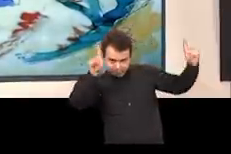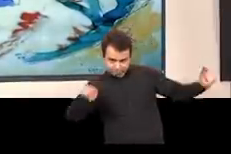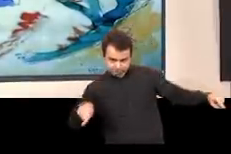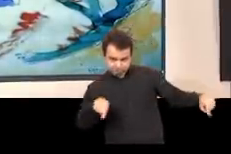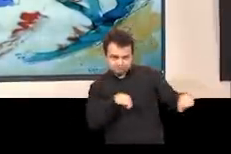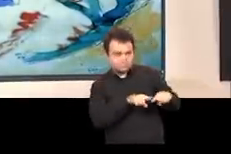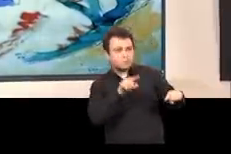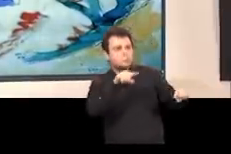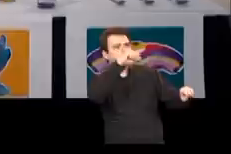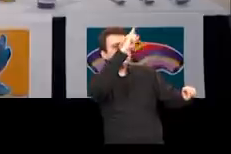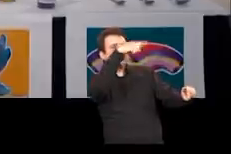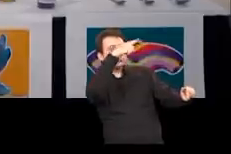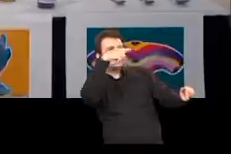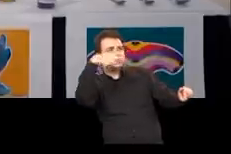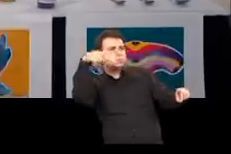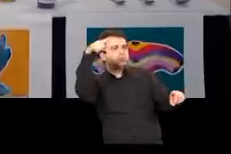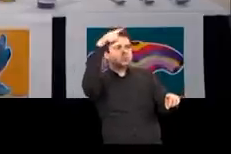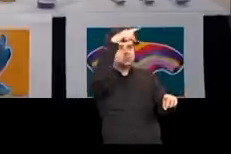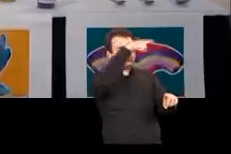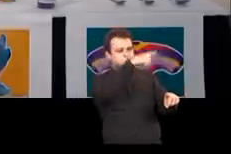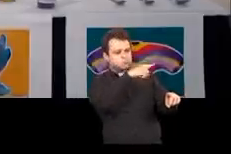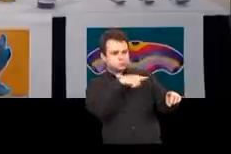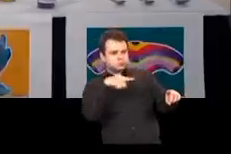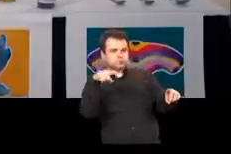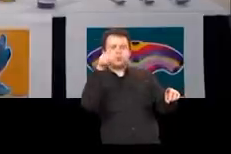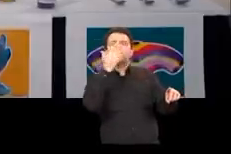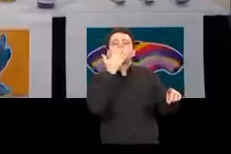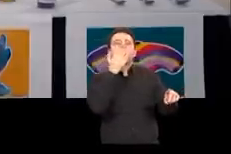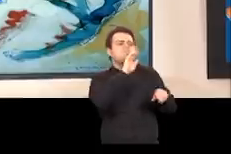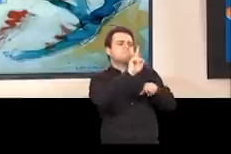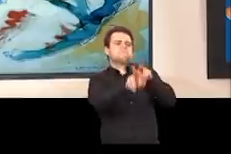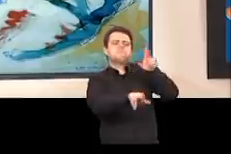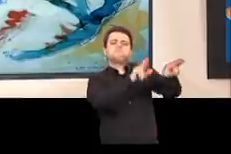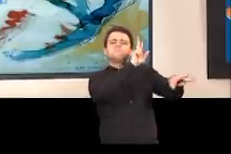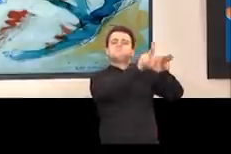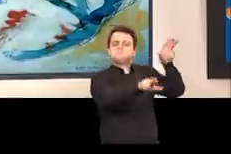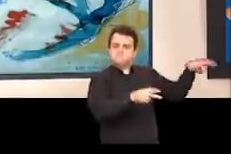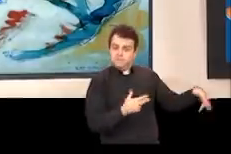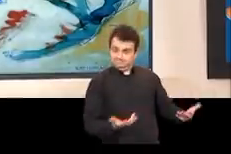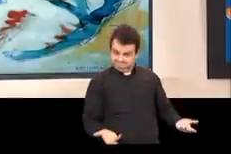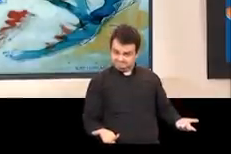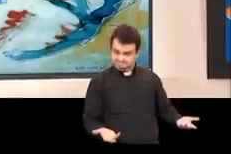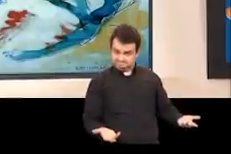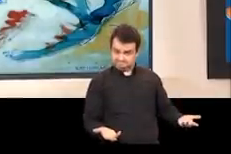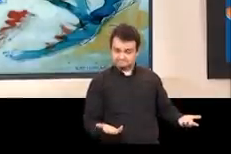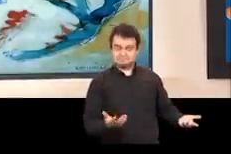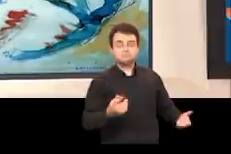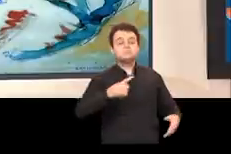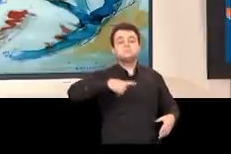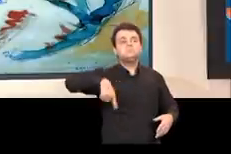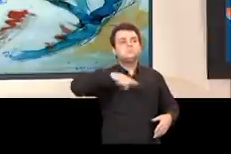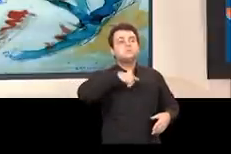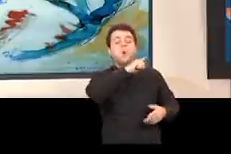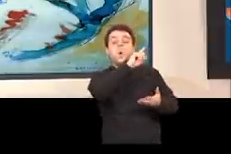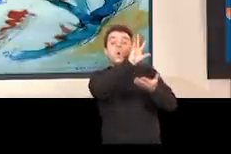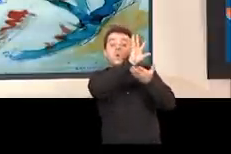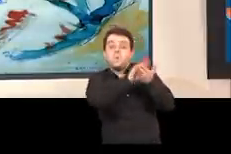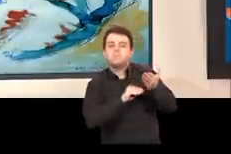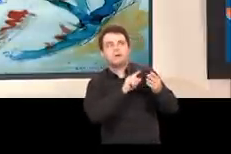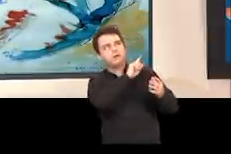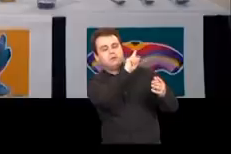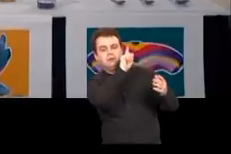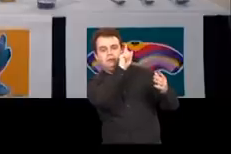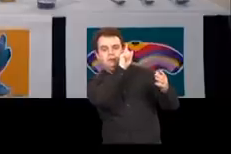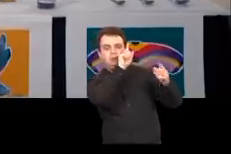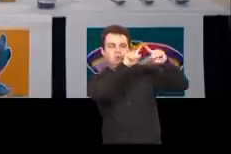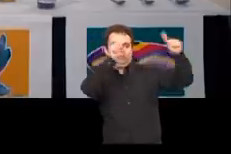alguns traçados de linhas e várias cores. Como vocês podem ver, nós vamos nos inspirar na obra de arte de